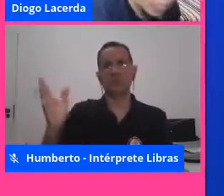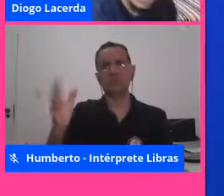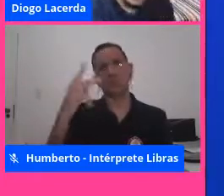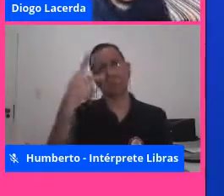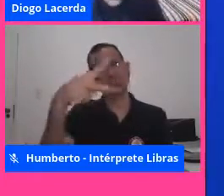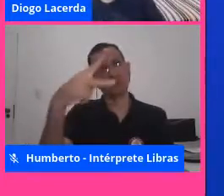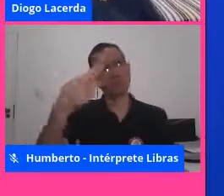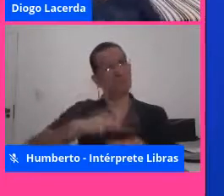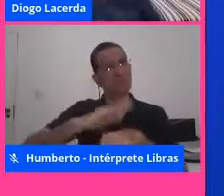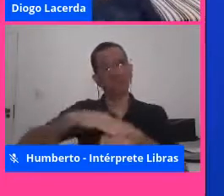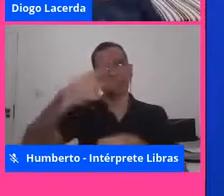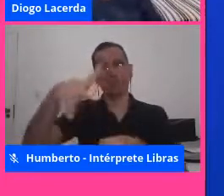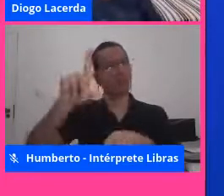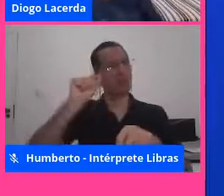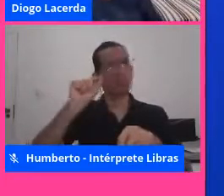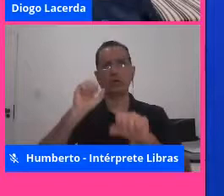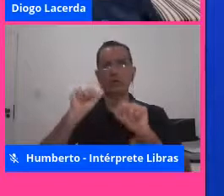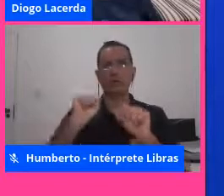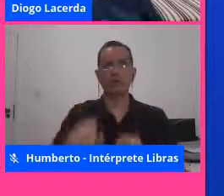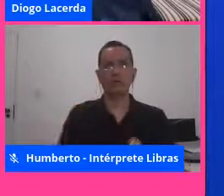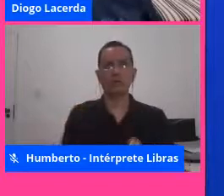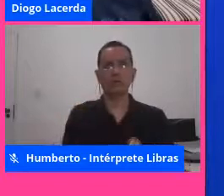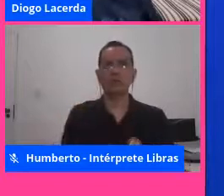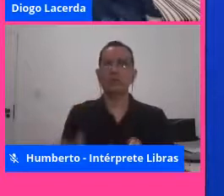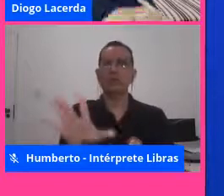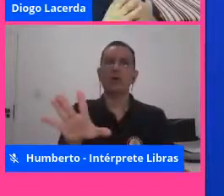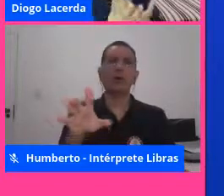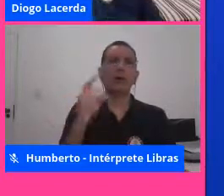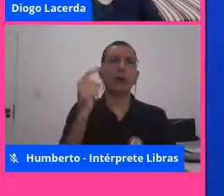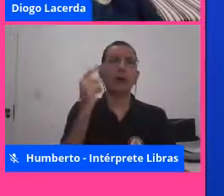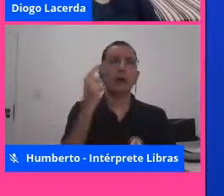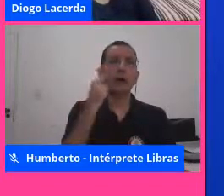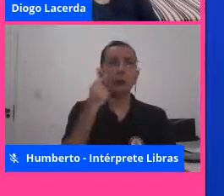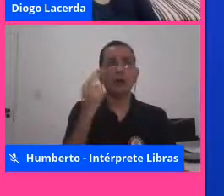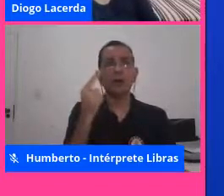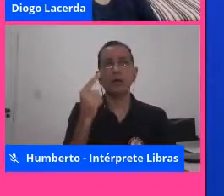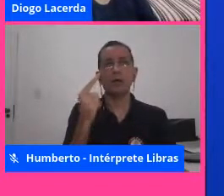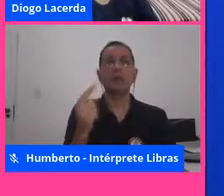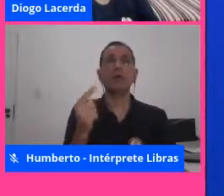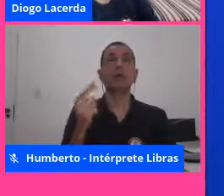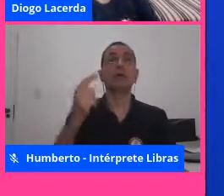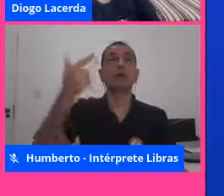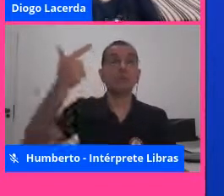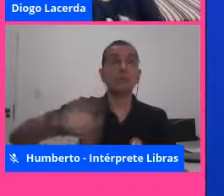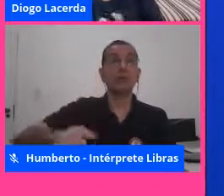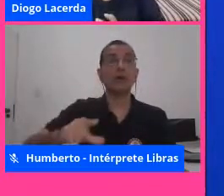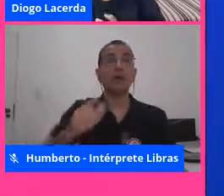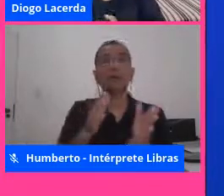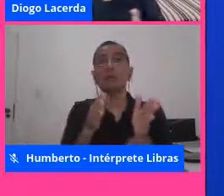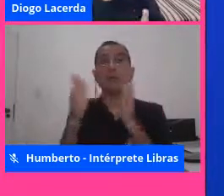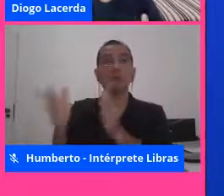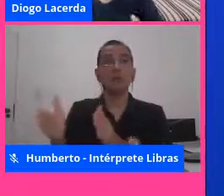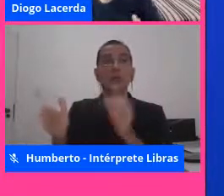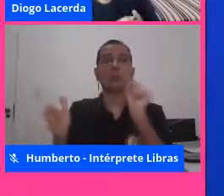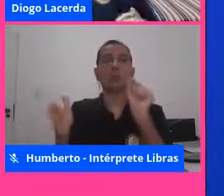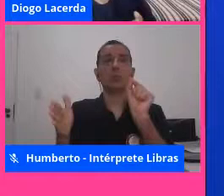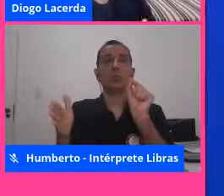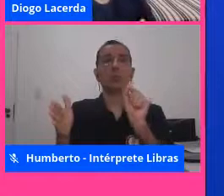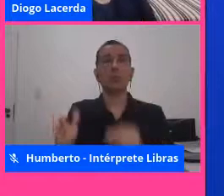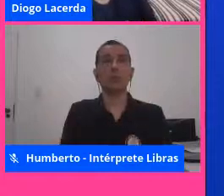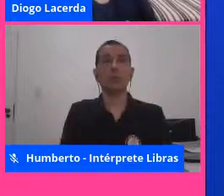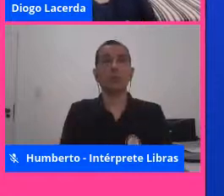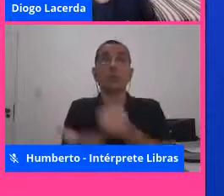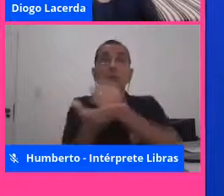do teu copo. E aqui é só um valor hipotético. A segunda coisa que tu tem que fazer é o fundo